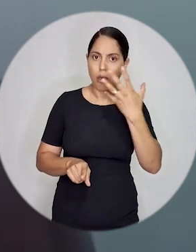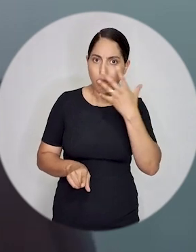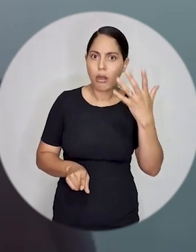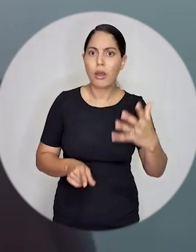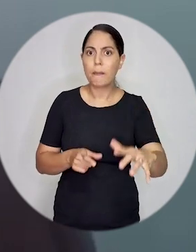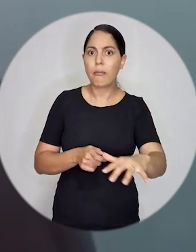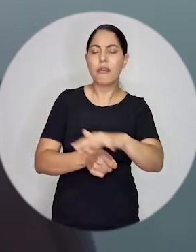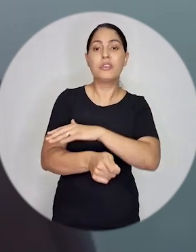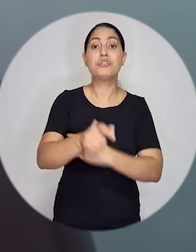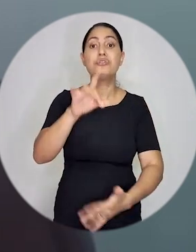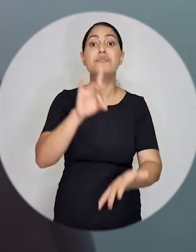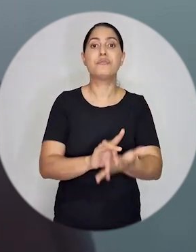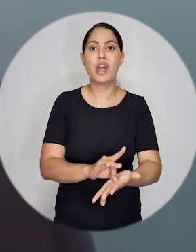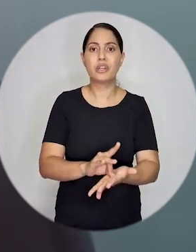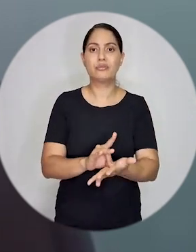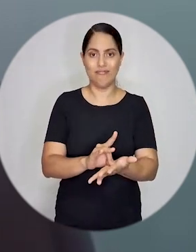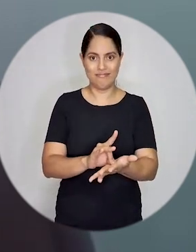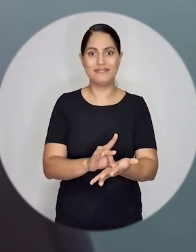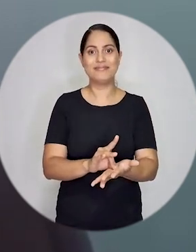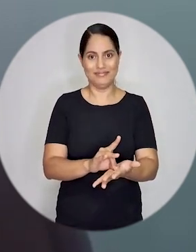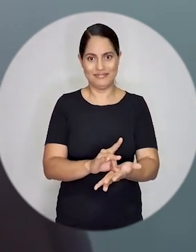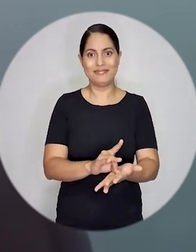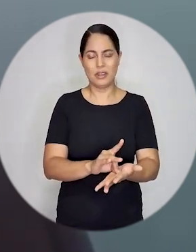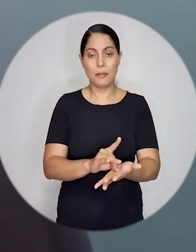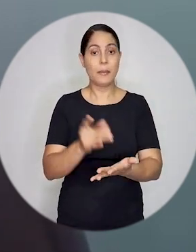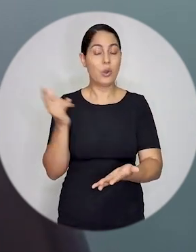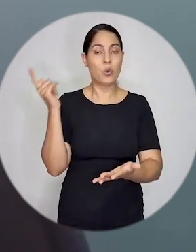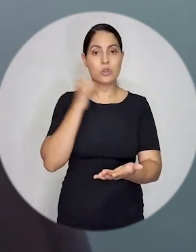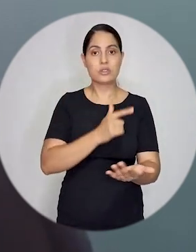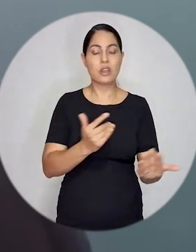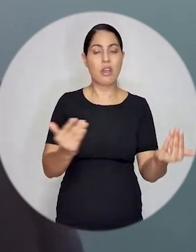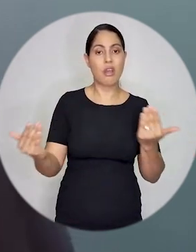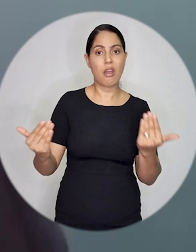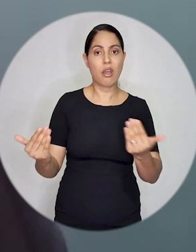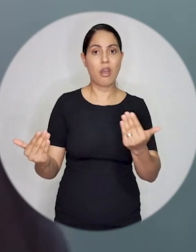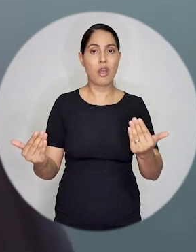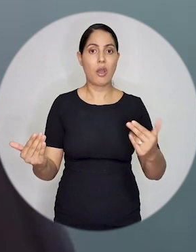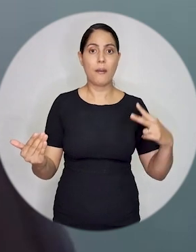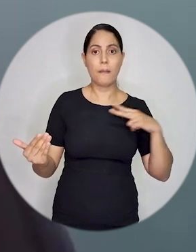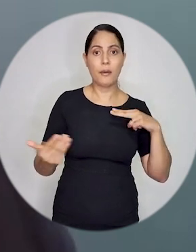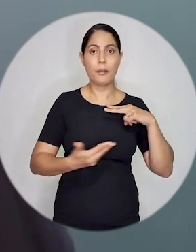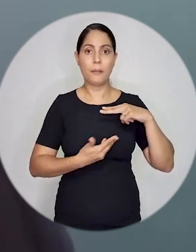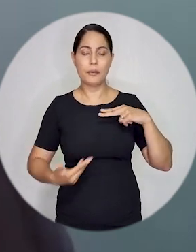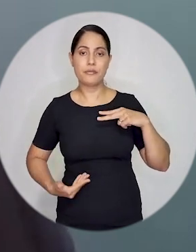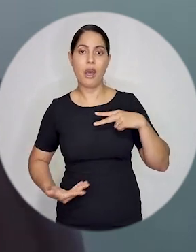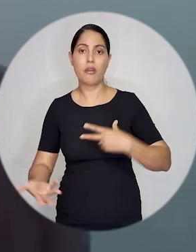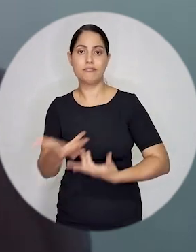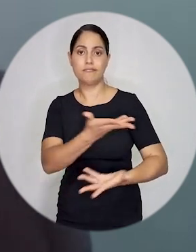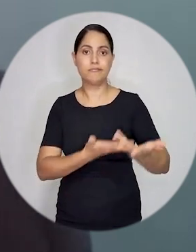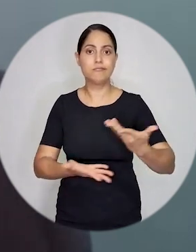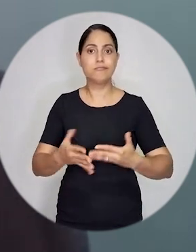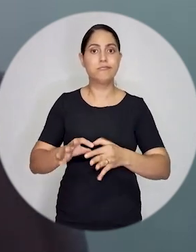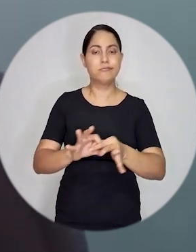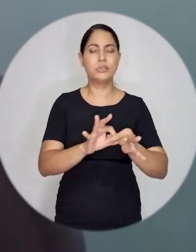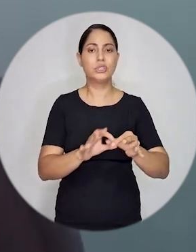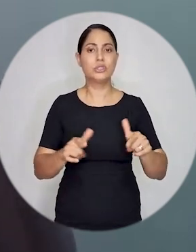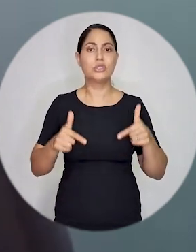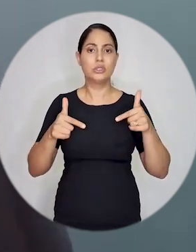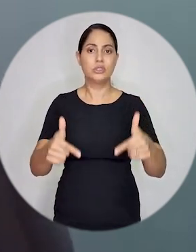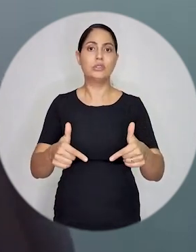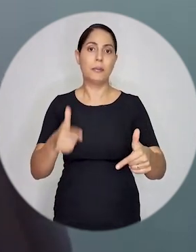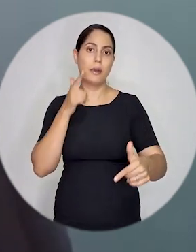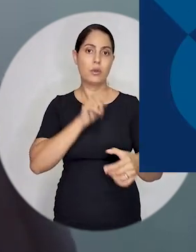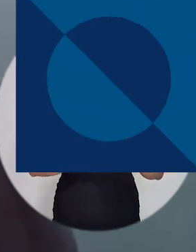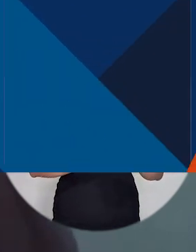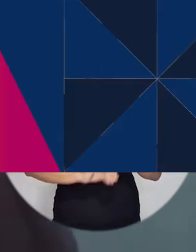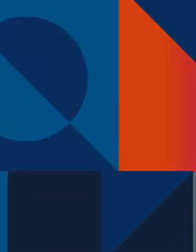de forma eficiente e adequada para que, em conjunto com o esforço público, a gente chegue próximo, né, desse ideal